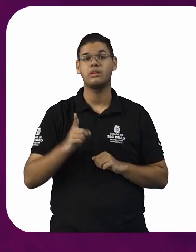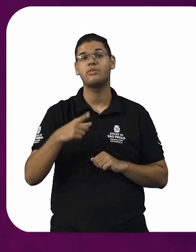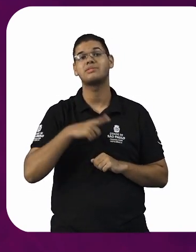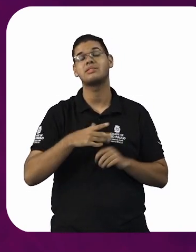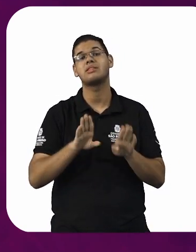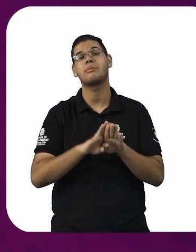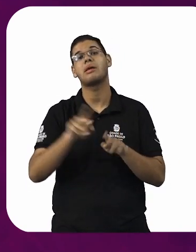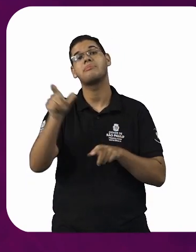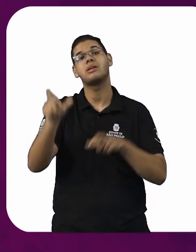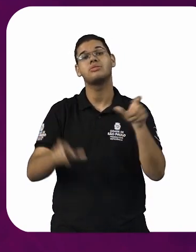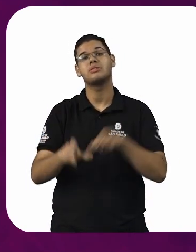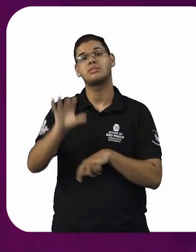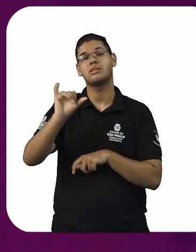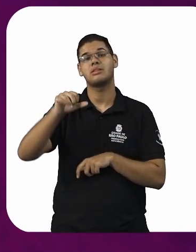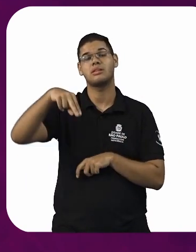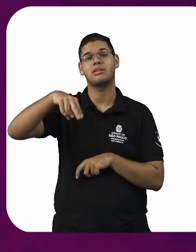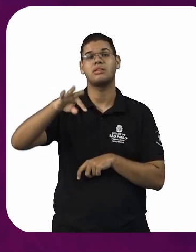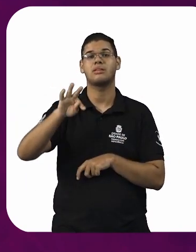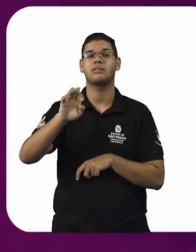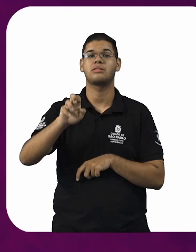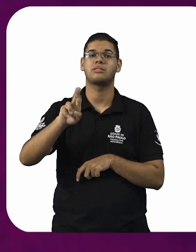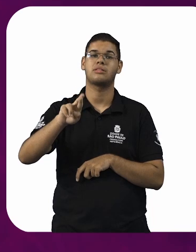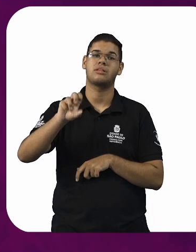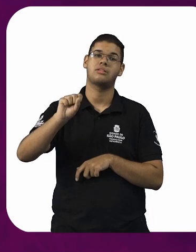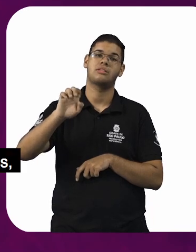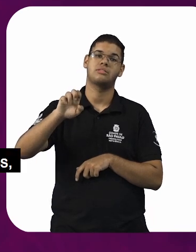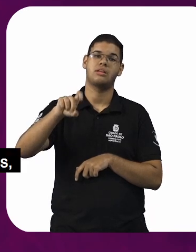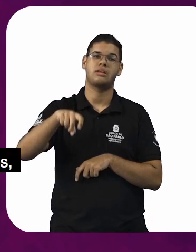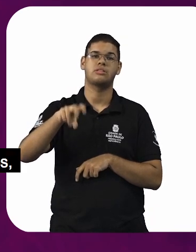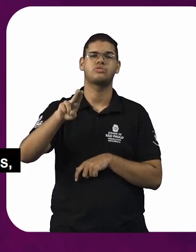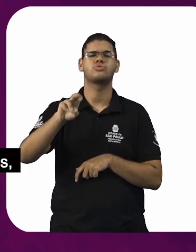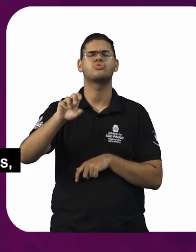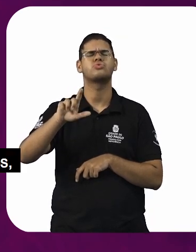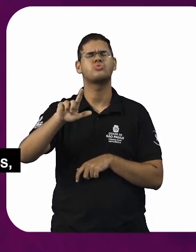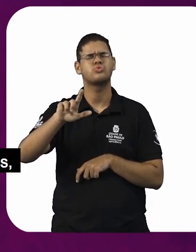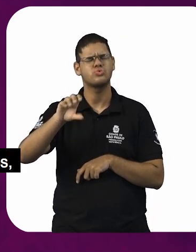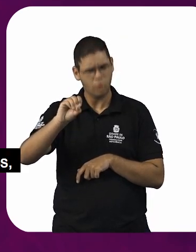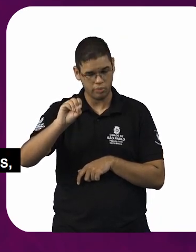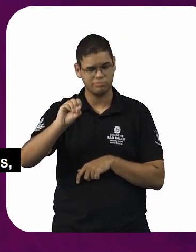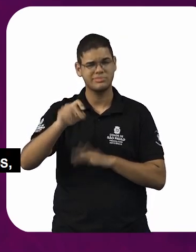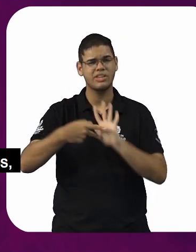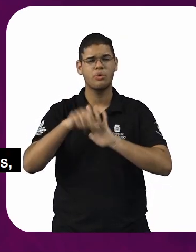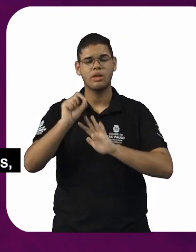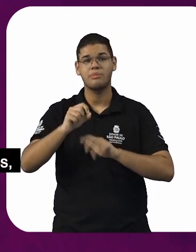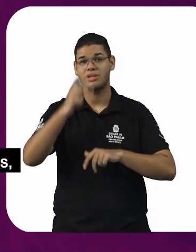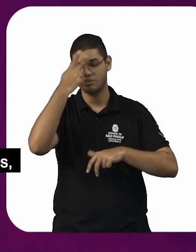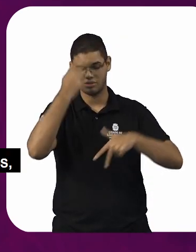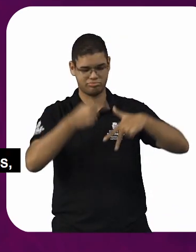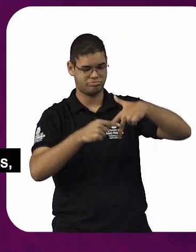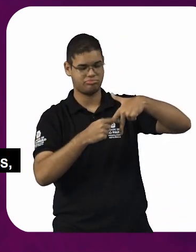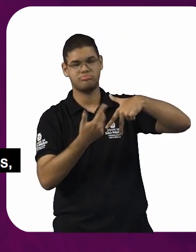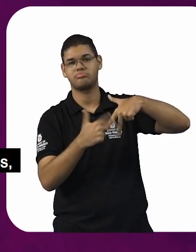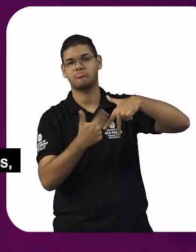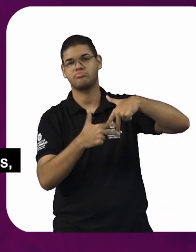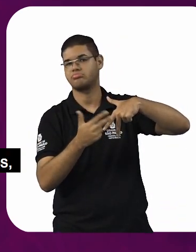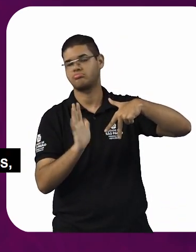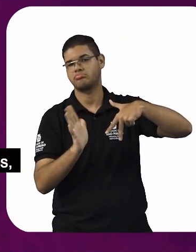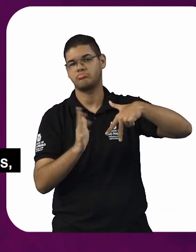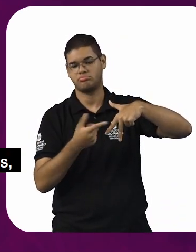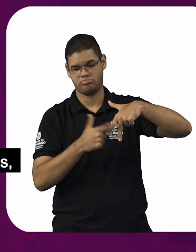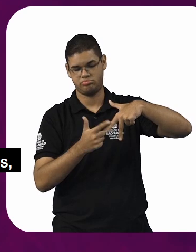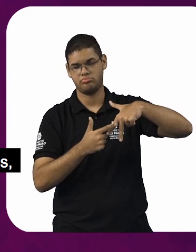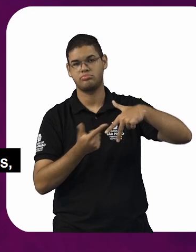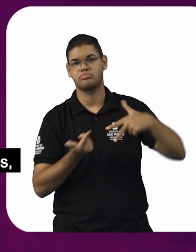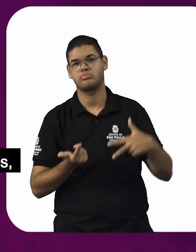intersexo. Pessoas intersexo aí tem uma questão biológica envolvida. Intersexo é uma pessoa que nasceu, seja